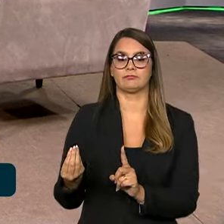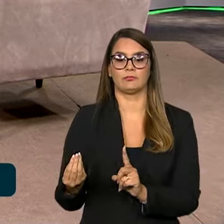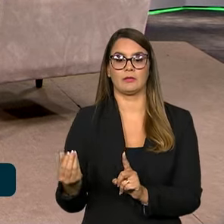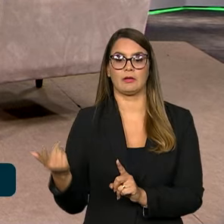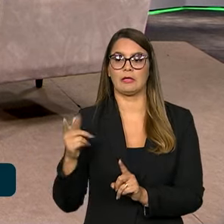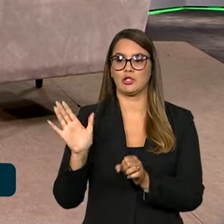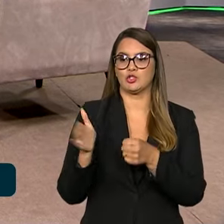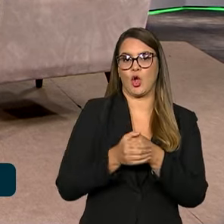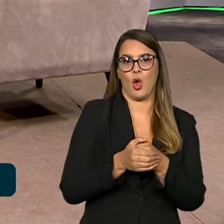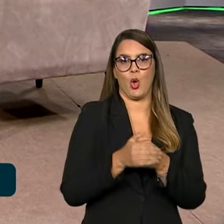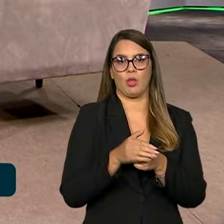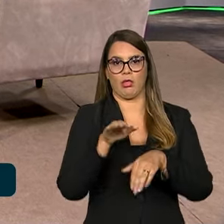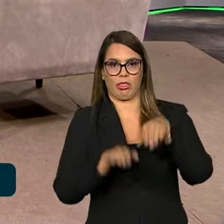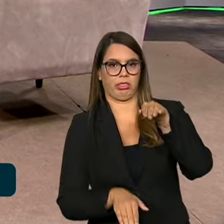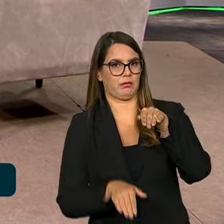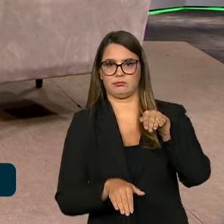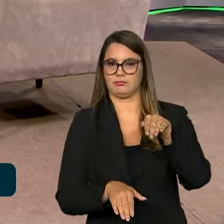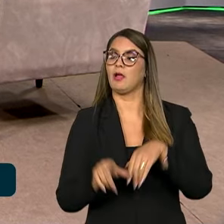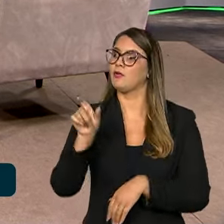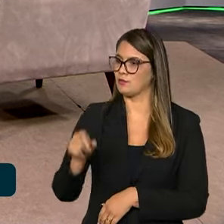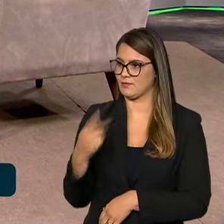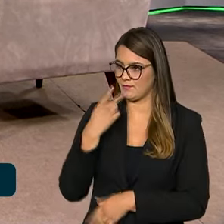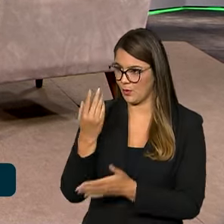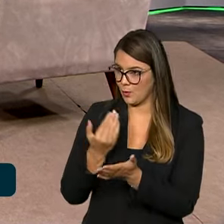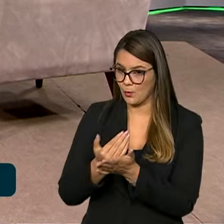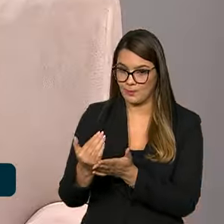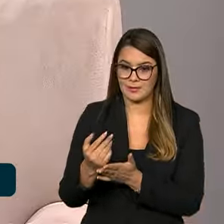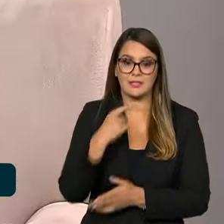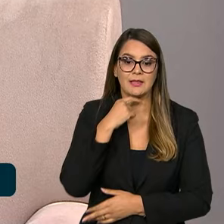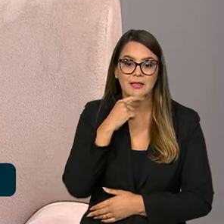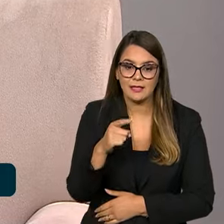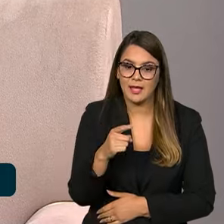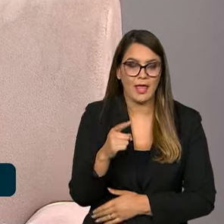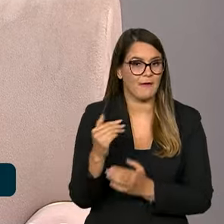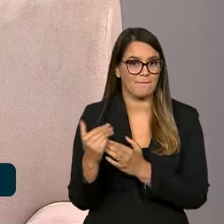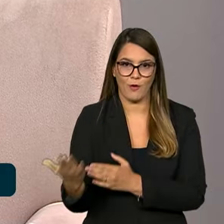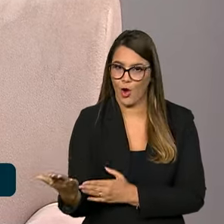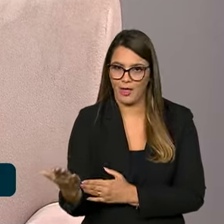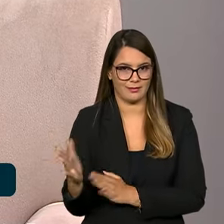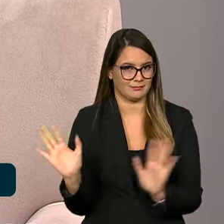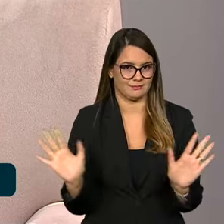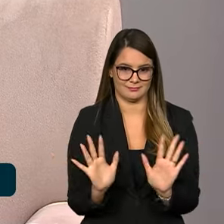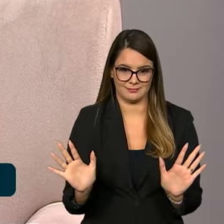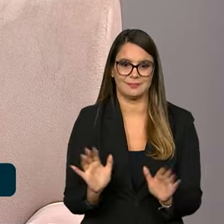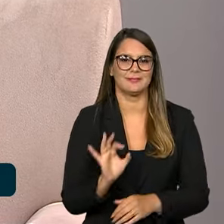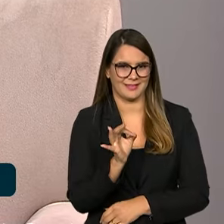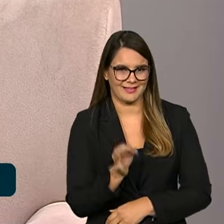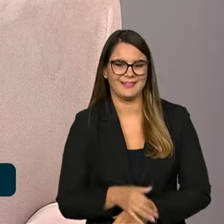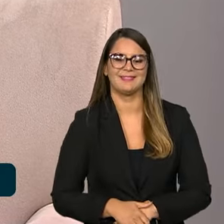esconda iniquidade não como a senhora disse no começo aqui ninguém de fora né Foi algo nesse sentido